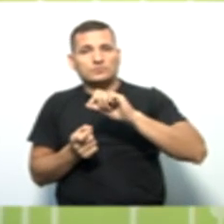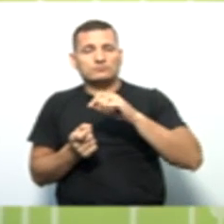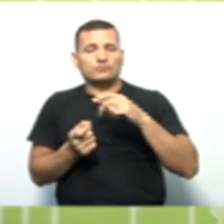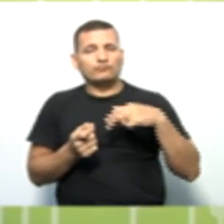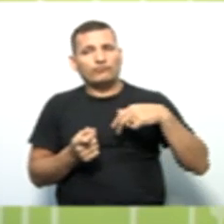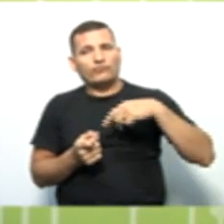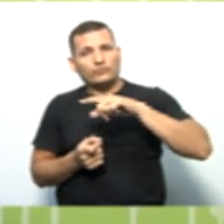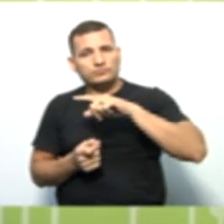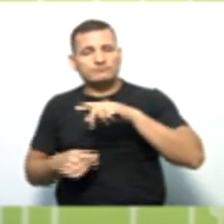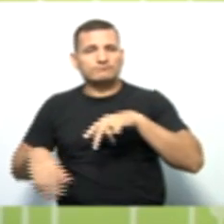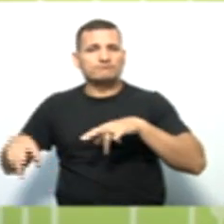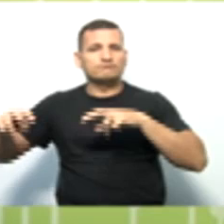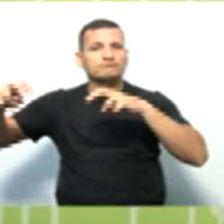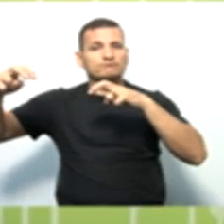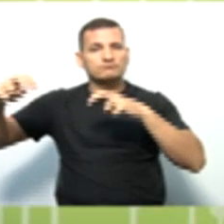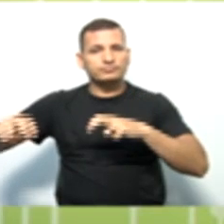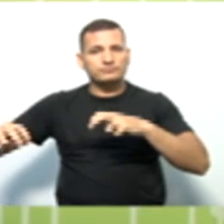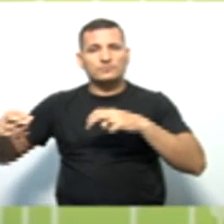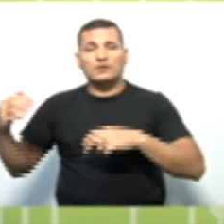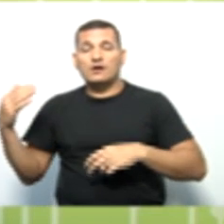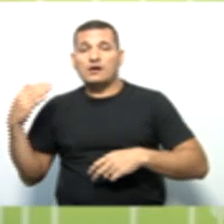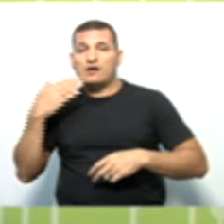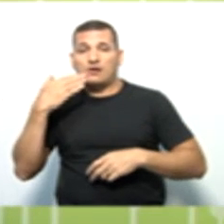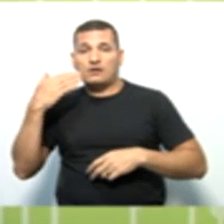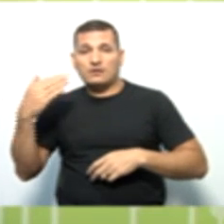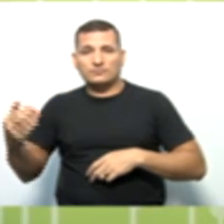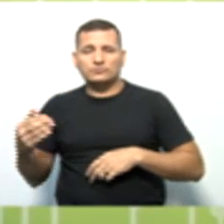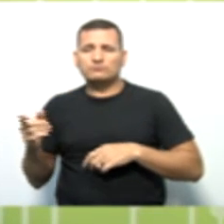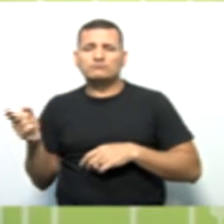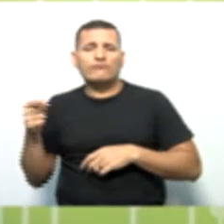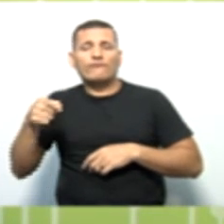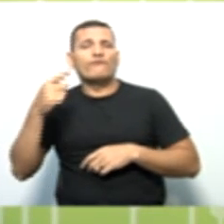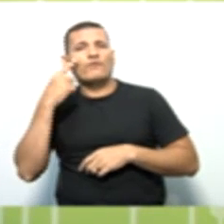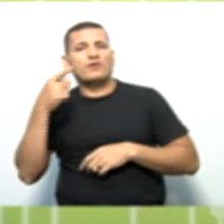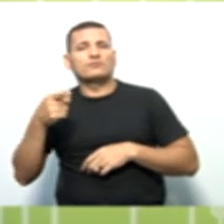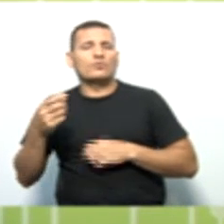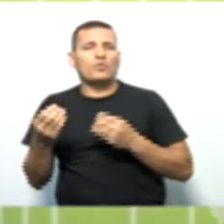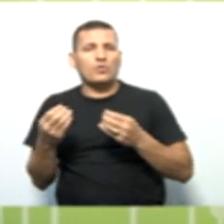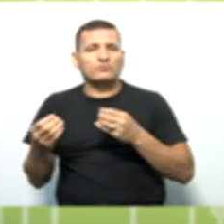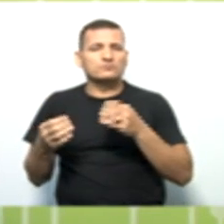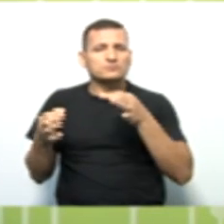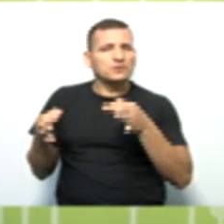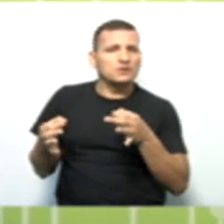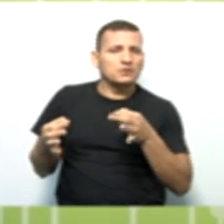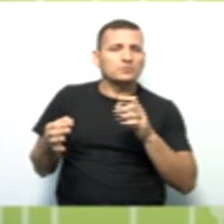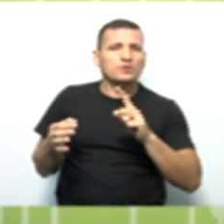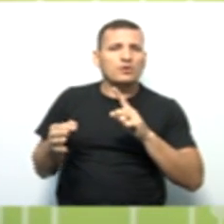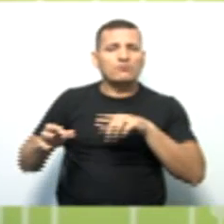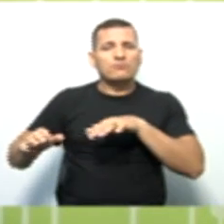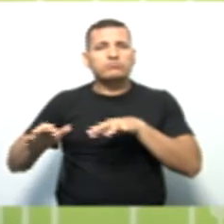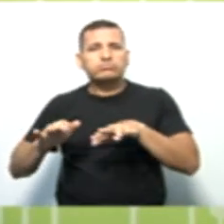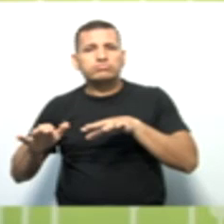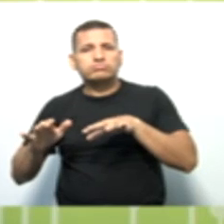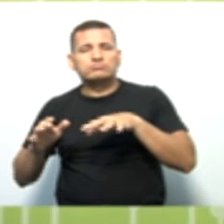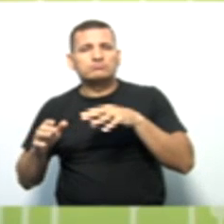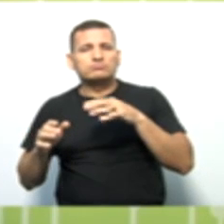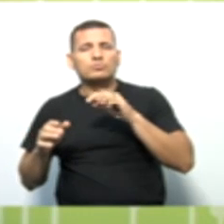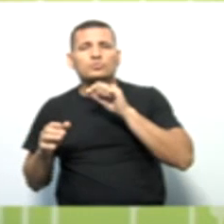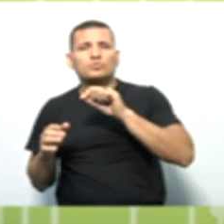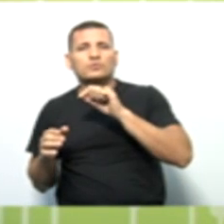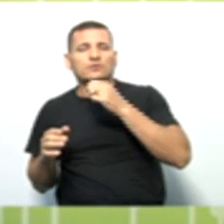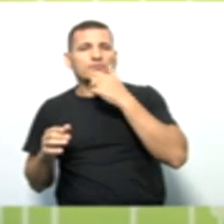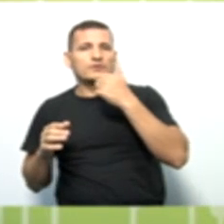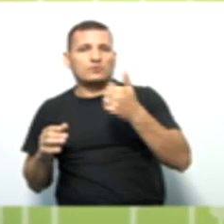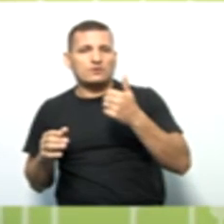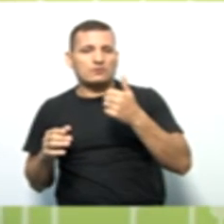usuário final e vou pedir para ele usar. Não é isso? Então usa aí. Vê se está assim, vê se está bom, vê se está legal. O que pode